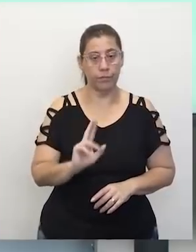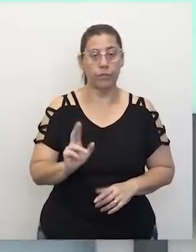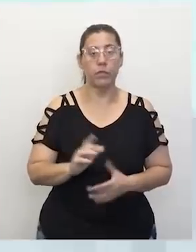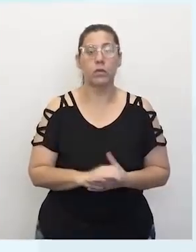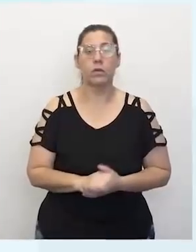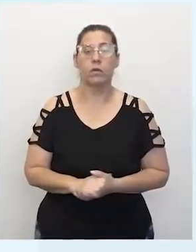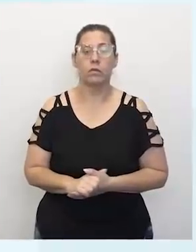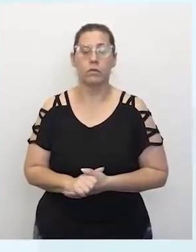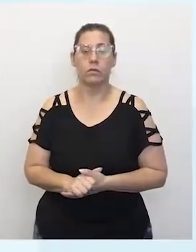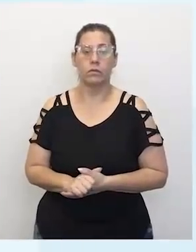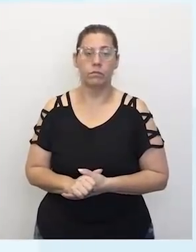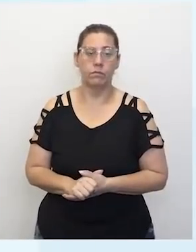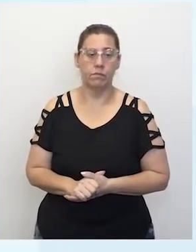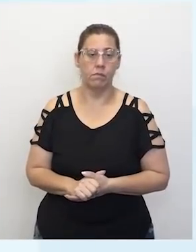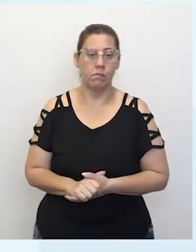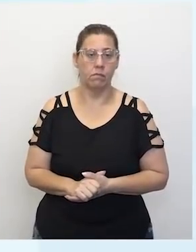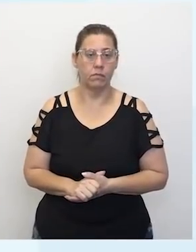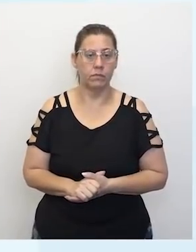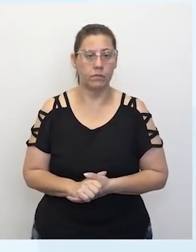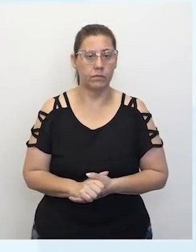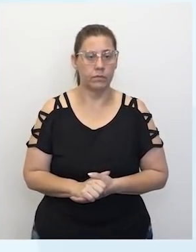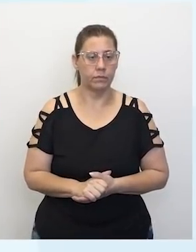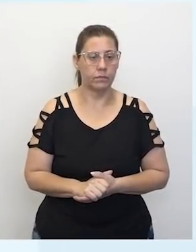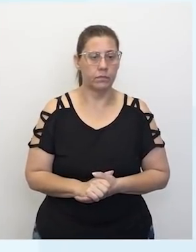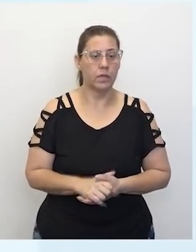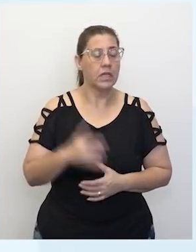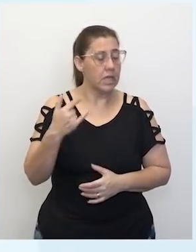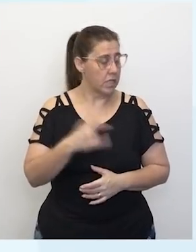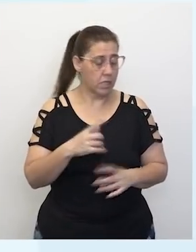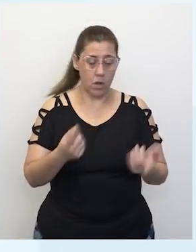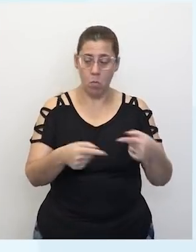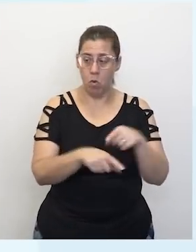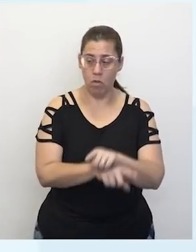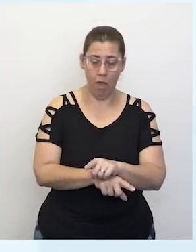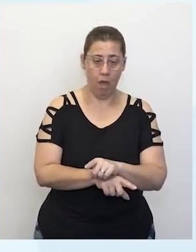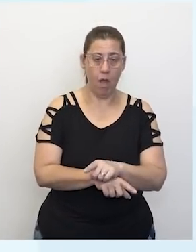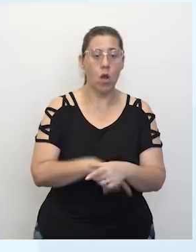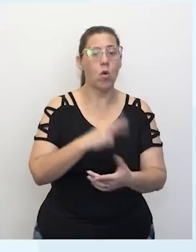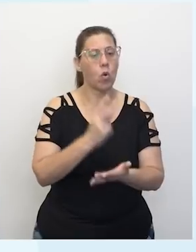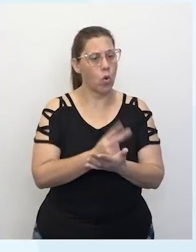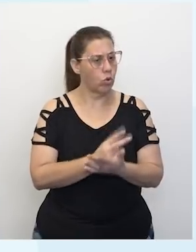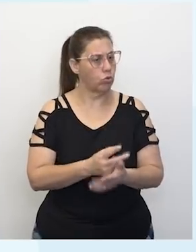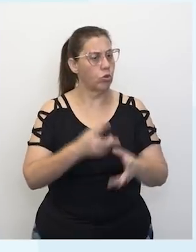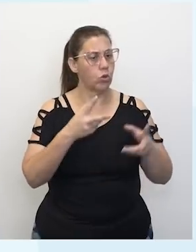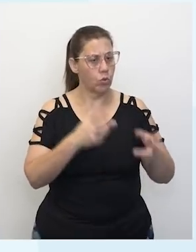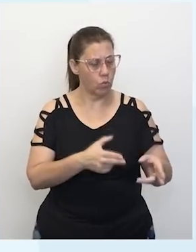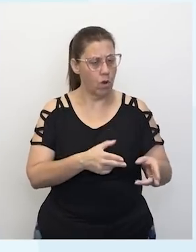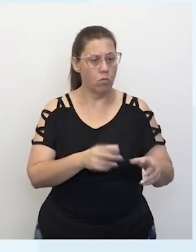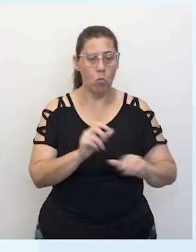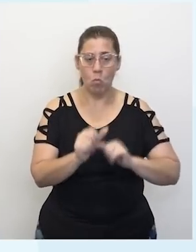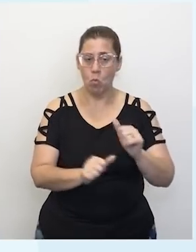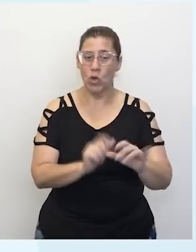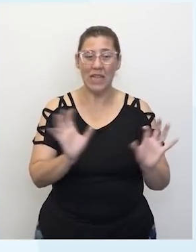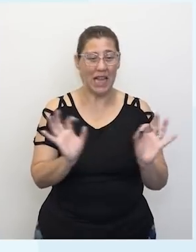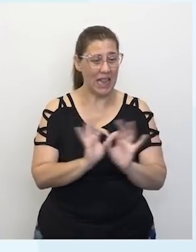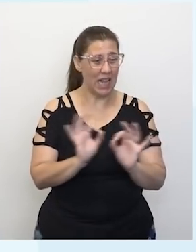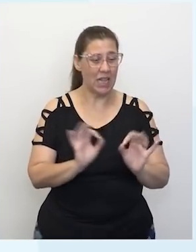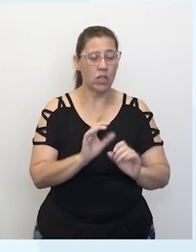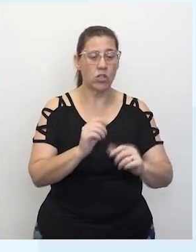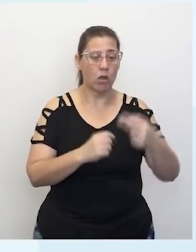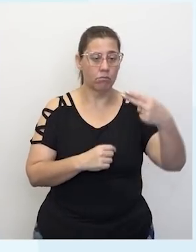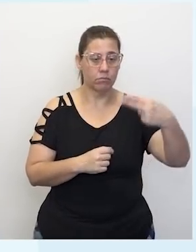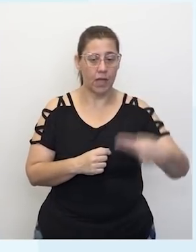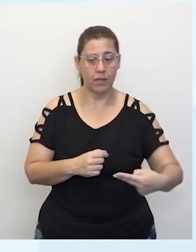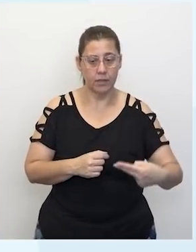lá do livro, tá? Não se esqueça. Bom, quem não trocar de lado, ele fica igual ele estava, não muda nada, ele abaixa. Então, olha lá, ó.